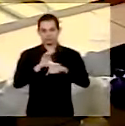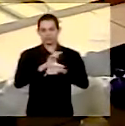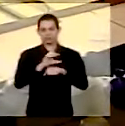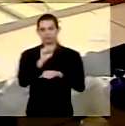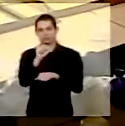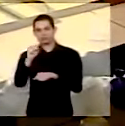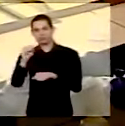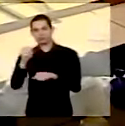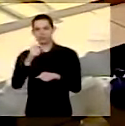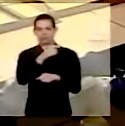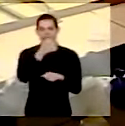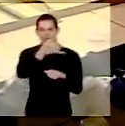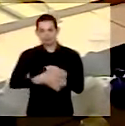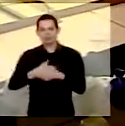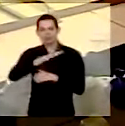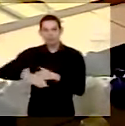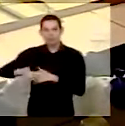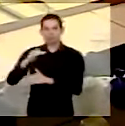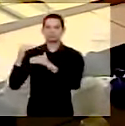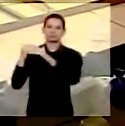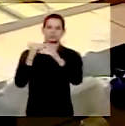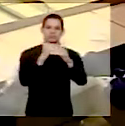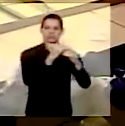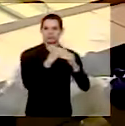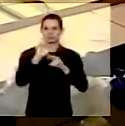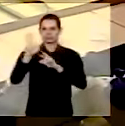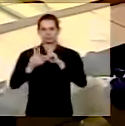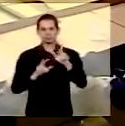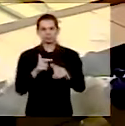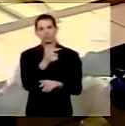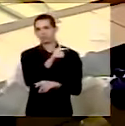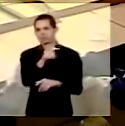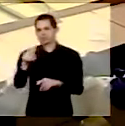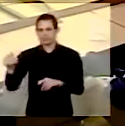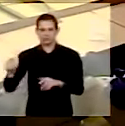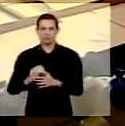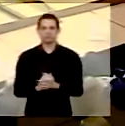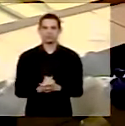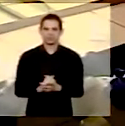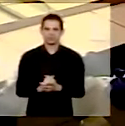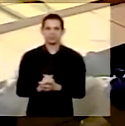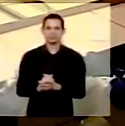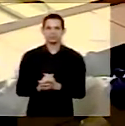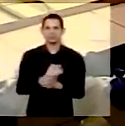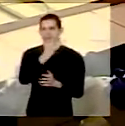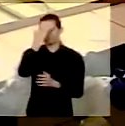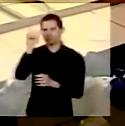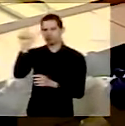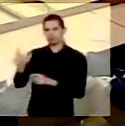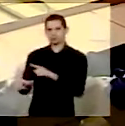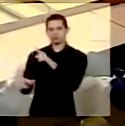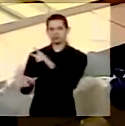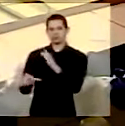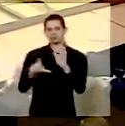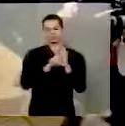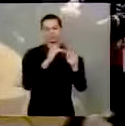Federal, todos são iguais, sem distinção de qualquer natureza. Ninguém pode a ela